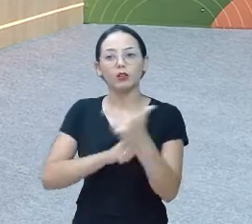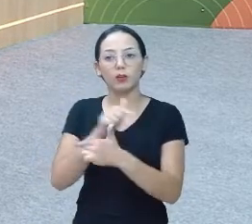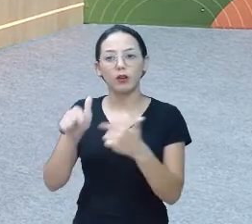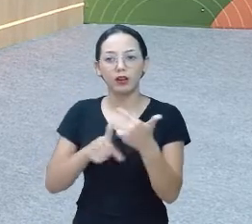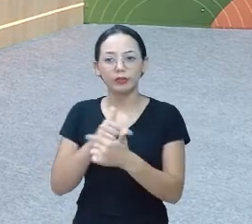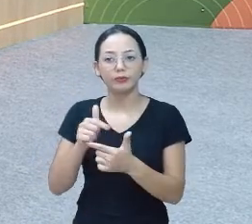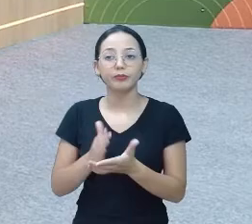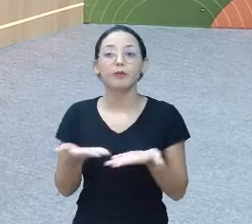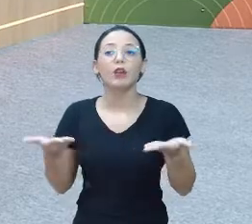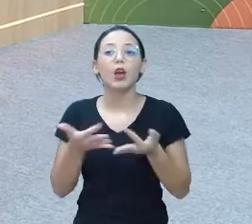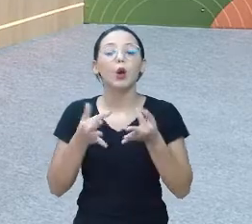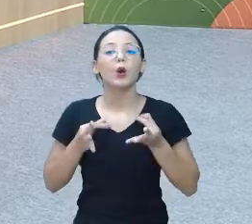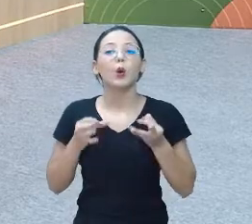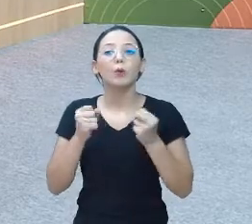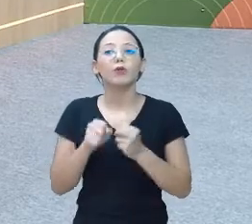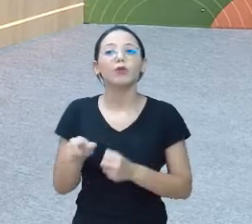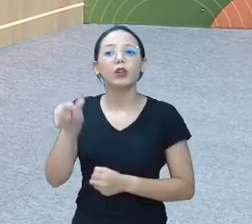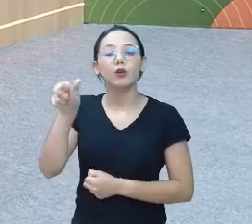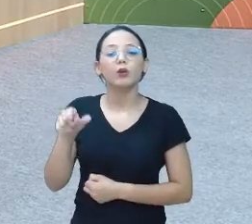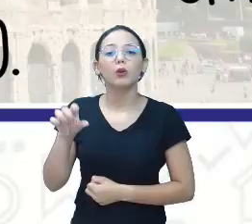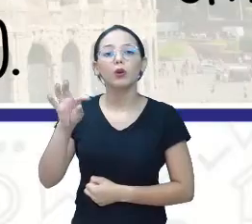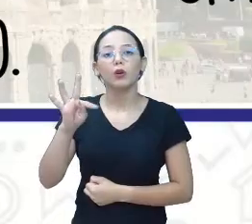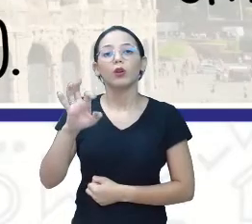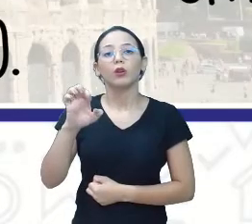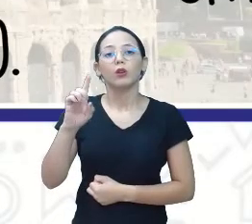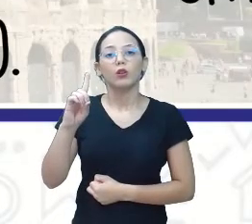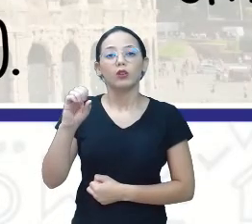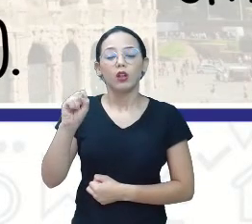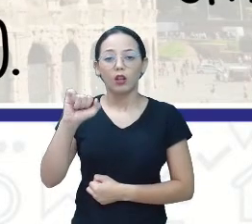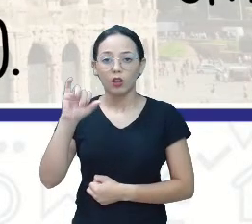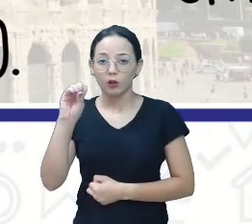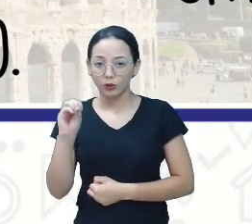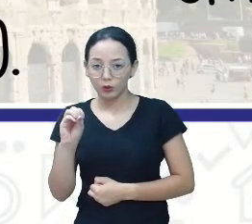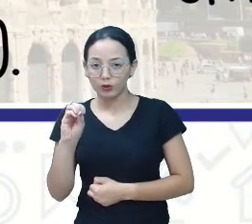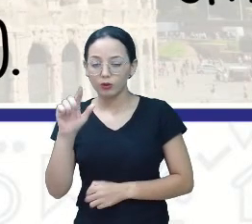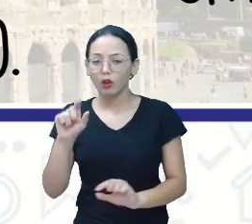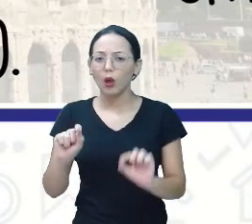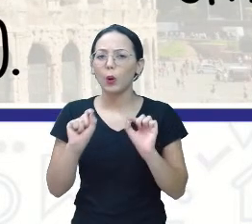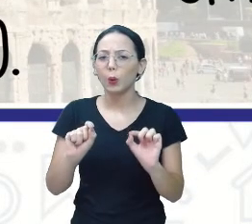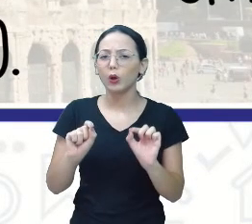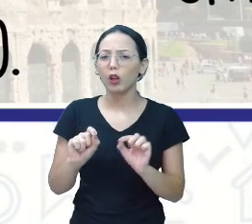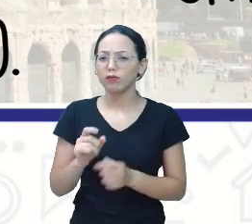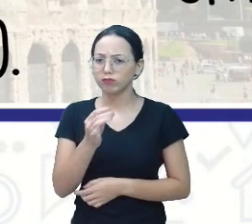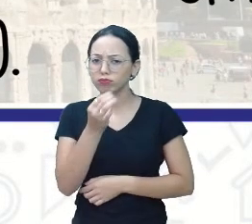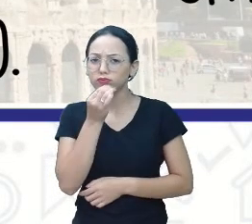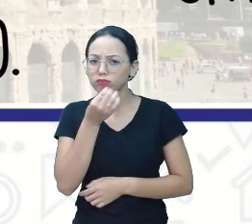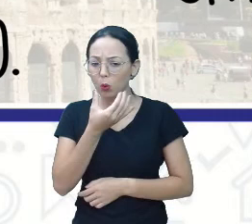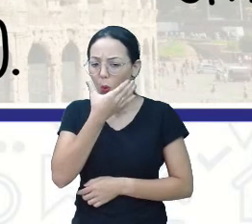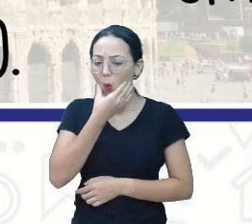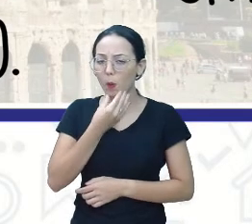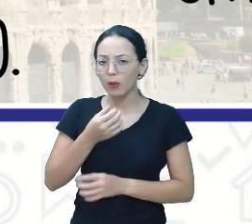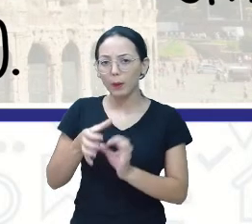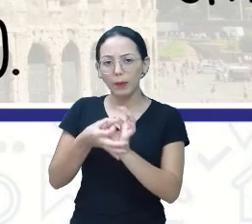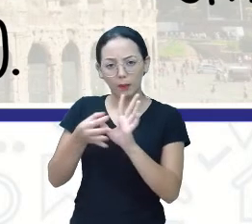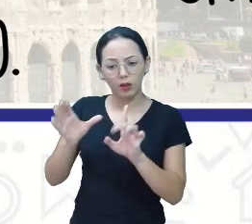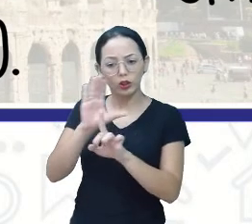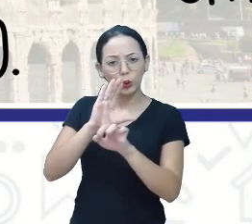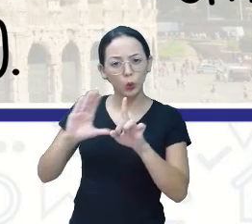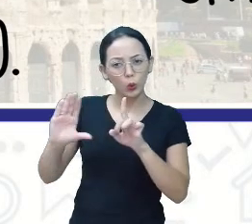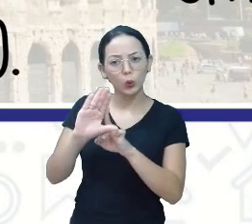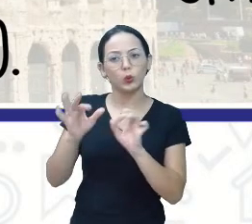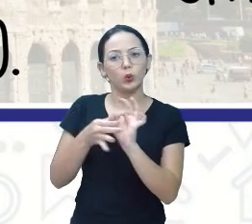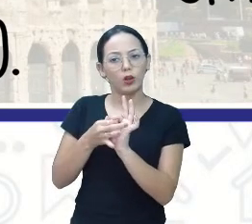império. E, por fim, o Teodósio, que Constantino ele permite a liberdade de culto, né, para